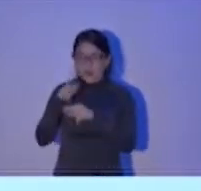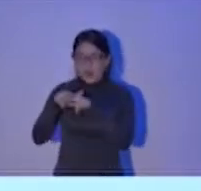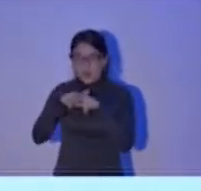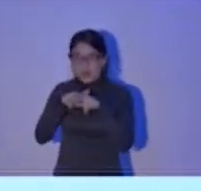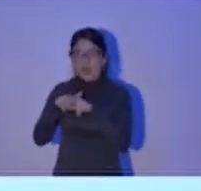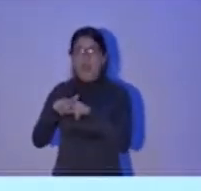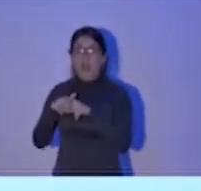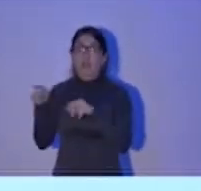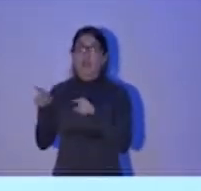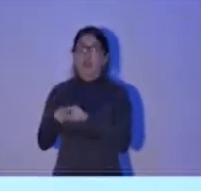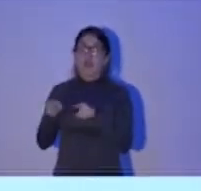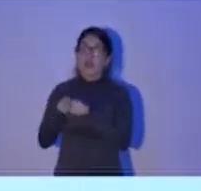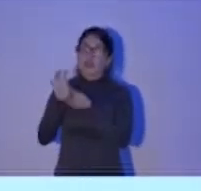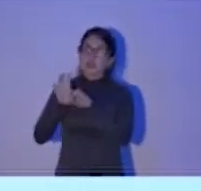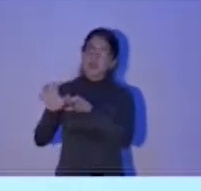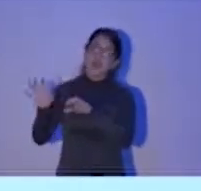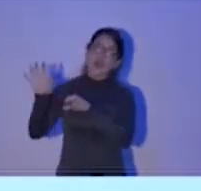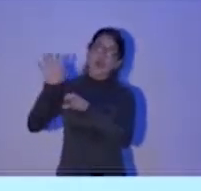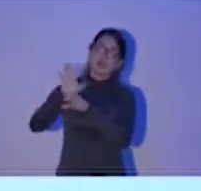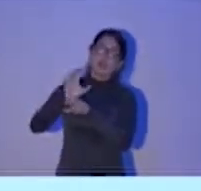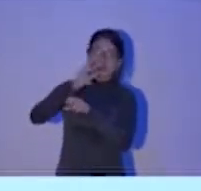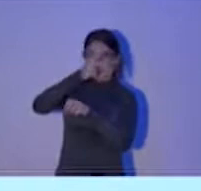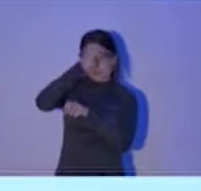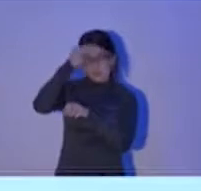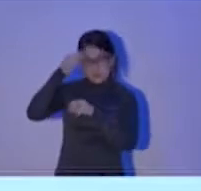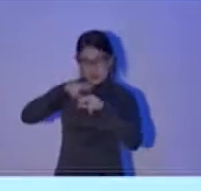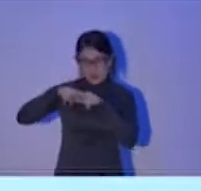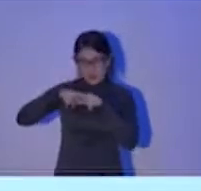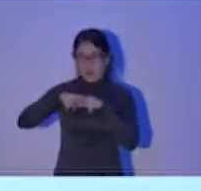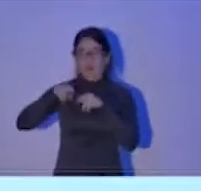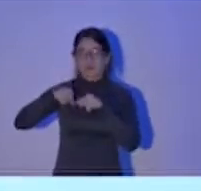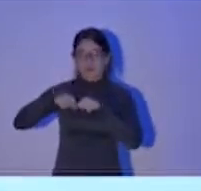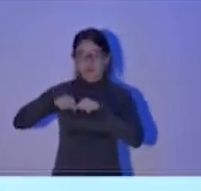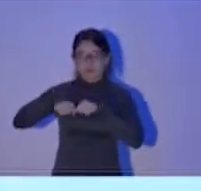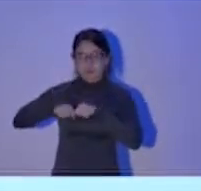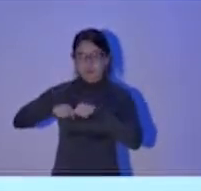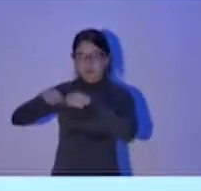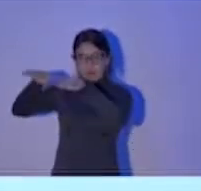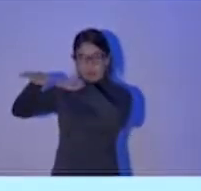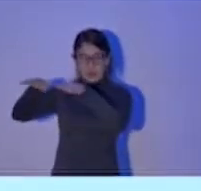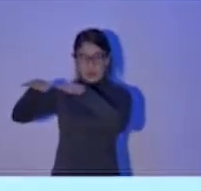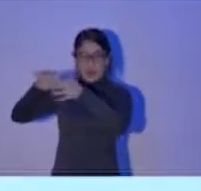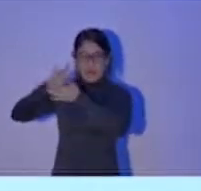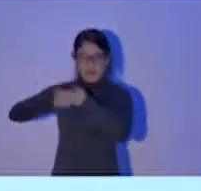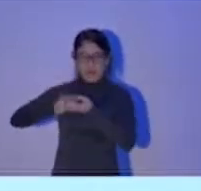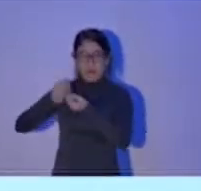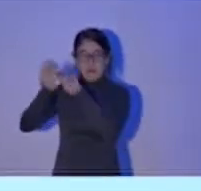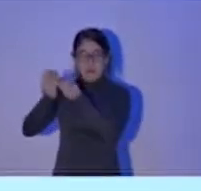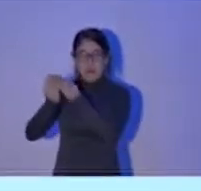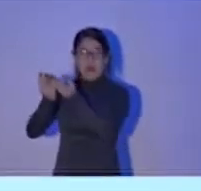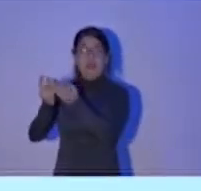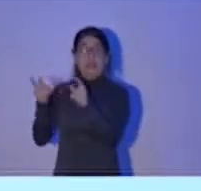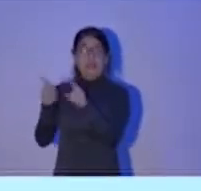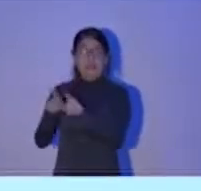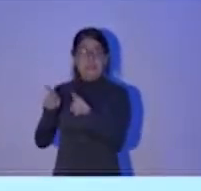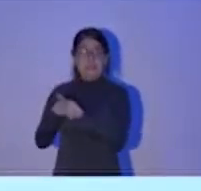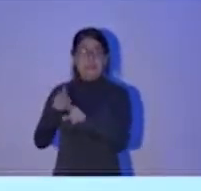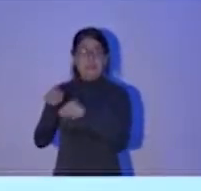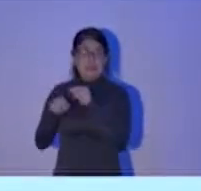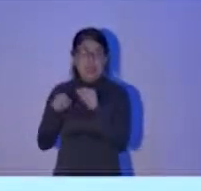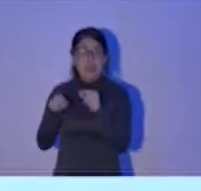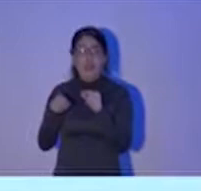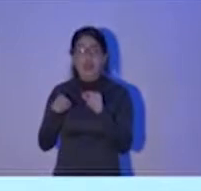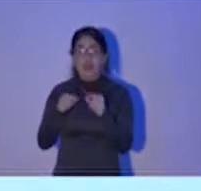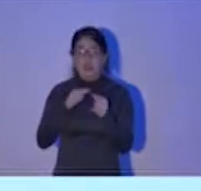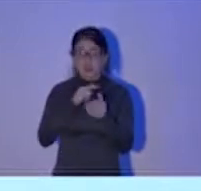os estados e municípios essas releases e também deixar no final desse trabalho um documento